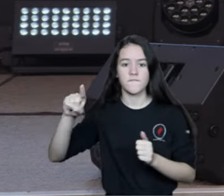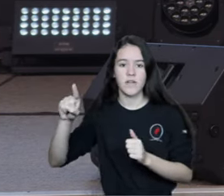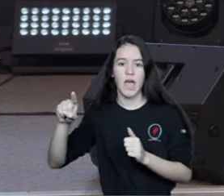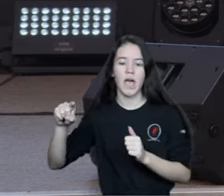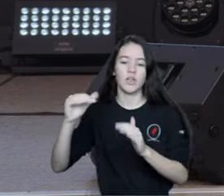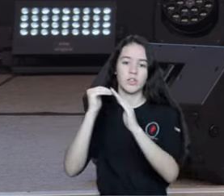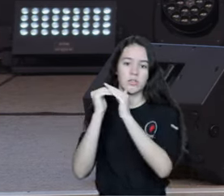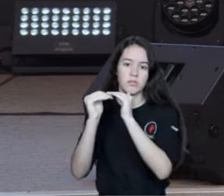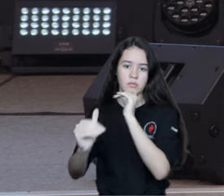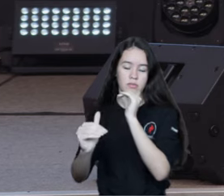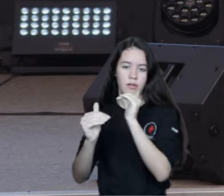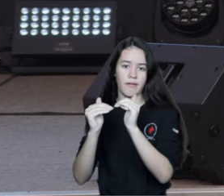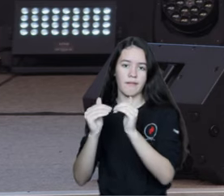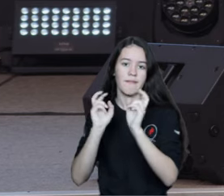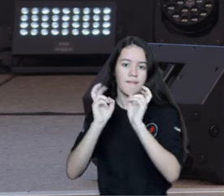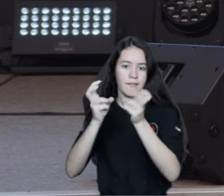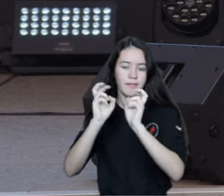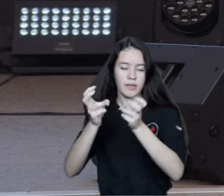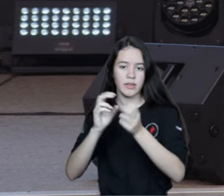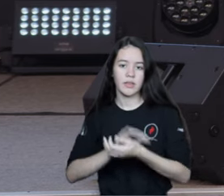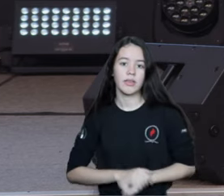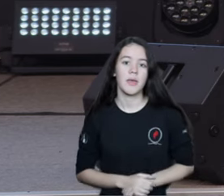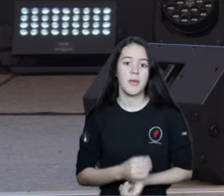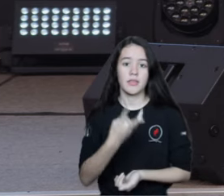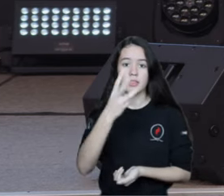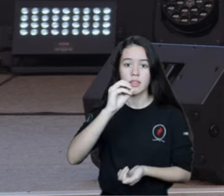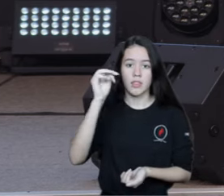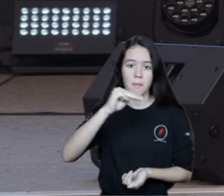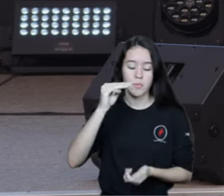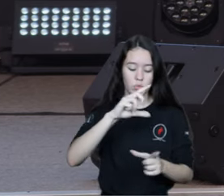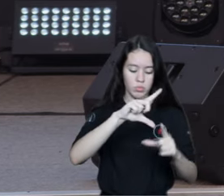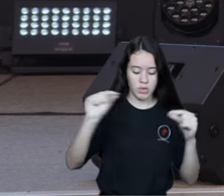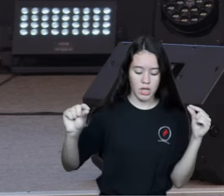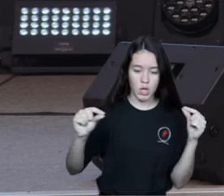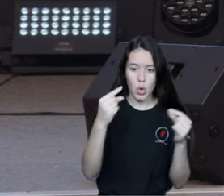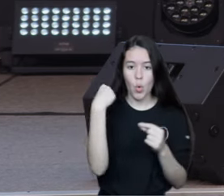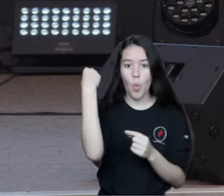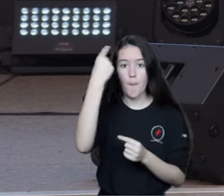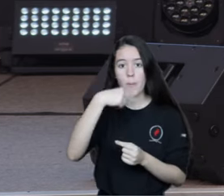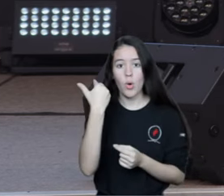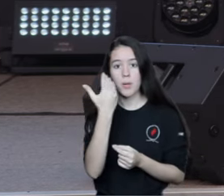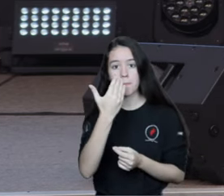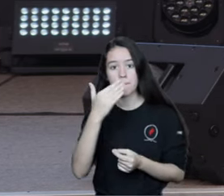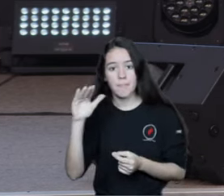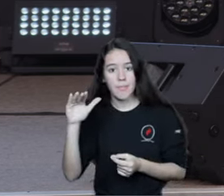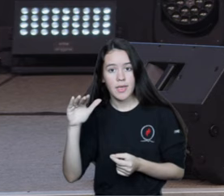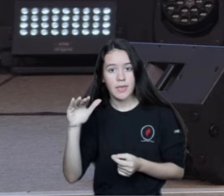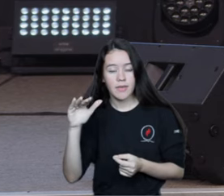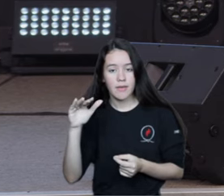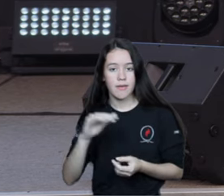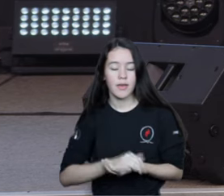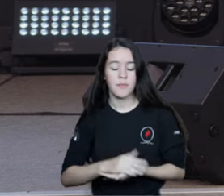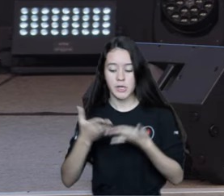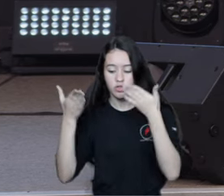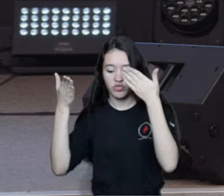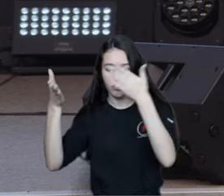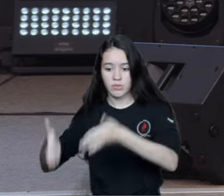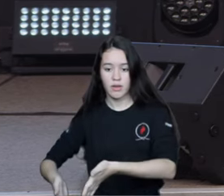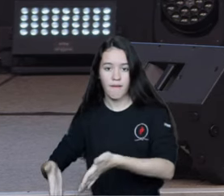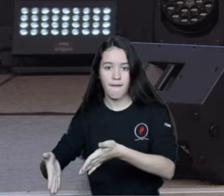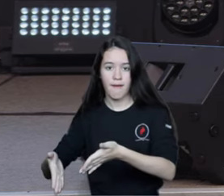do trem leva meia hora para sair uma hora e meia para chegar